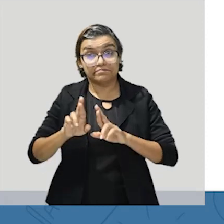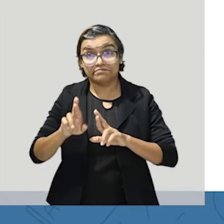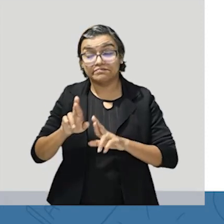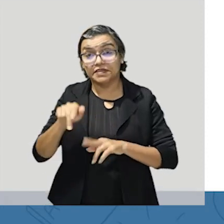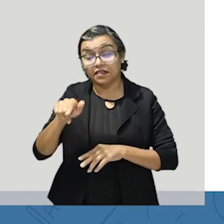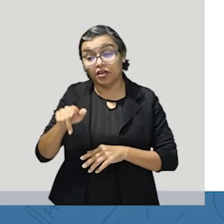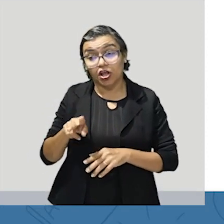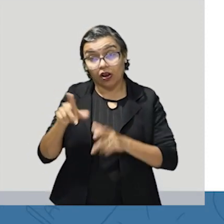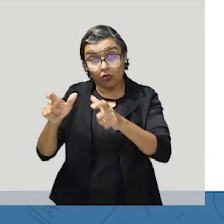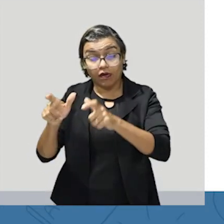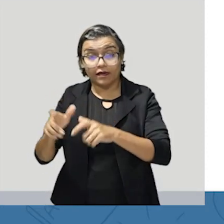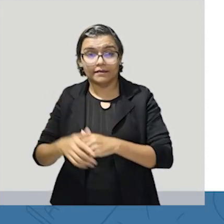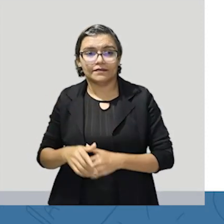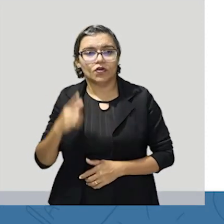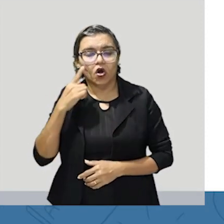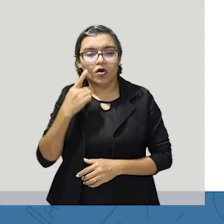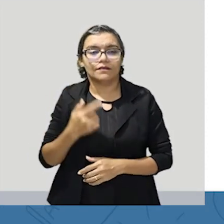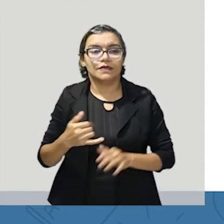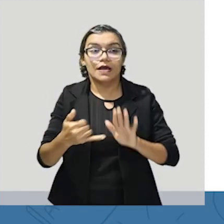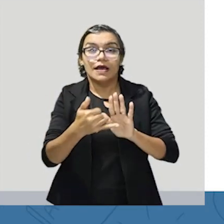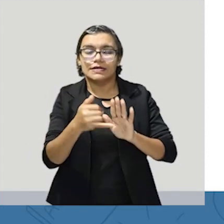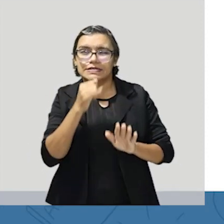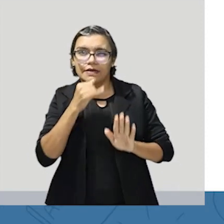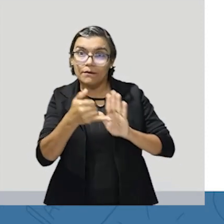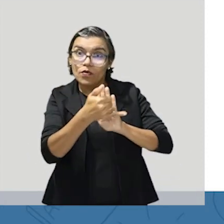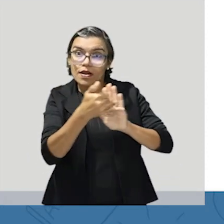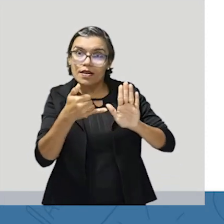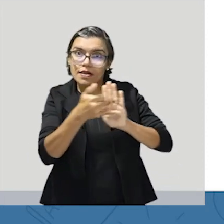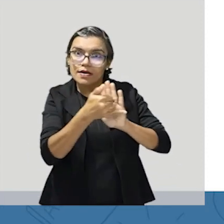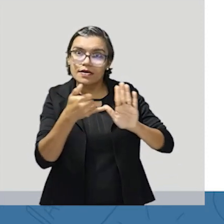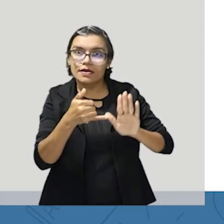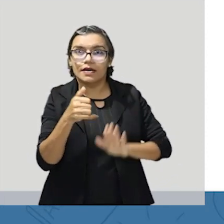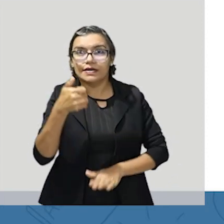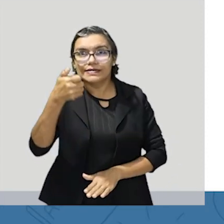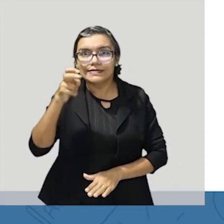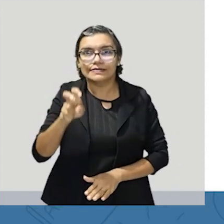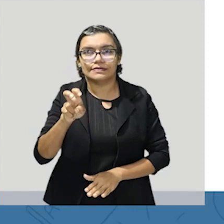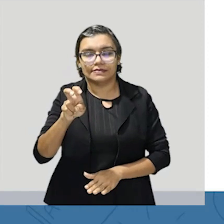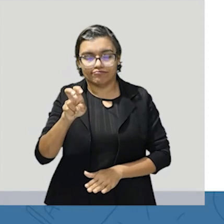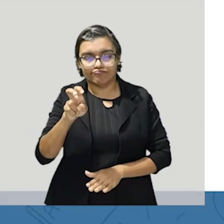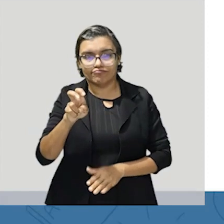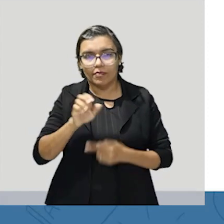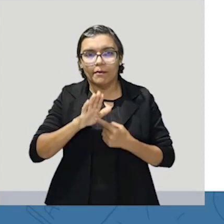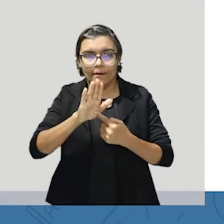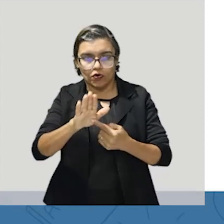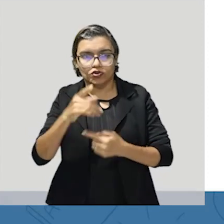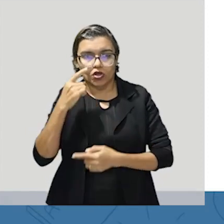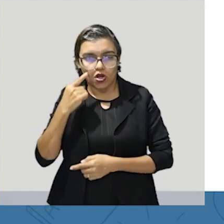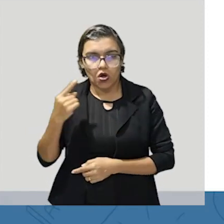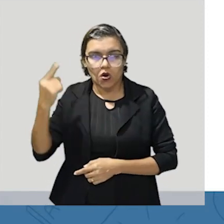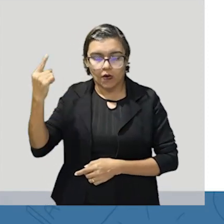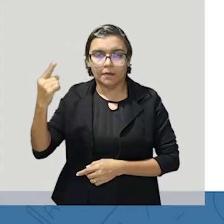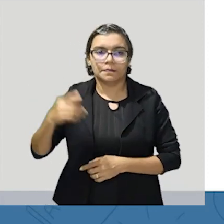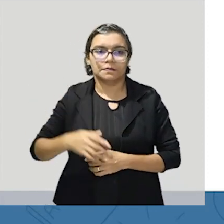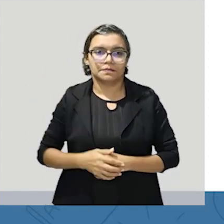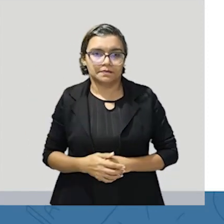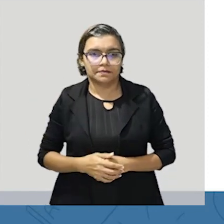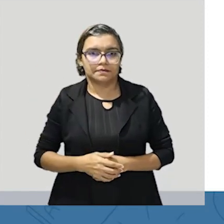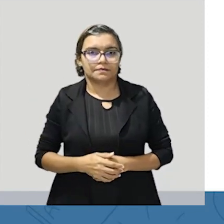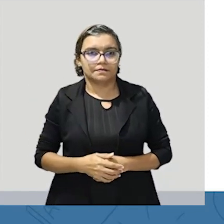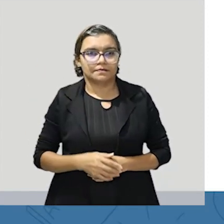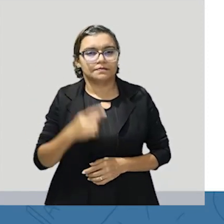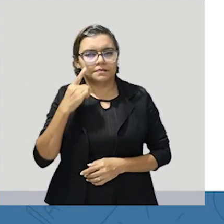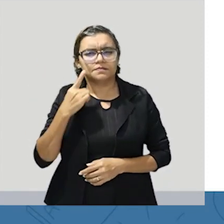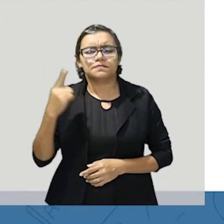Olha que linha 15 tá gente ó e como farei ginástica andarei de bicicleta montarei em burro